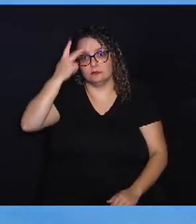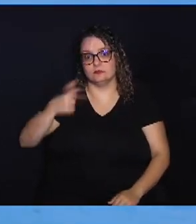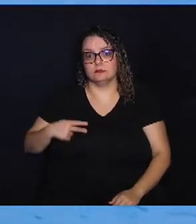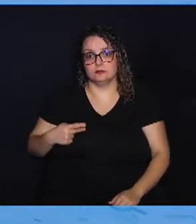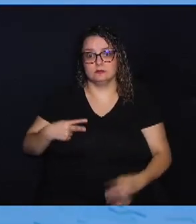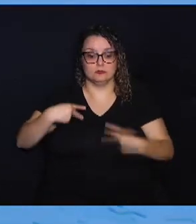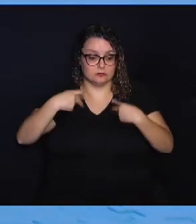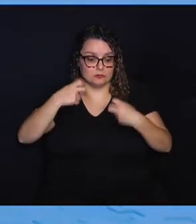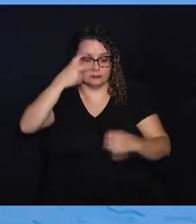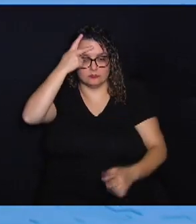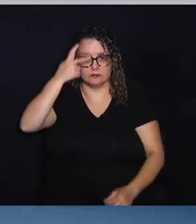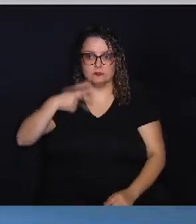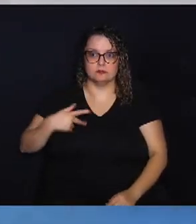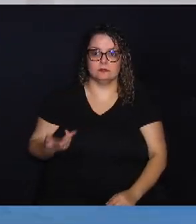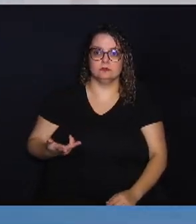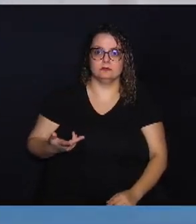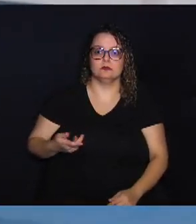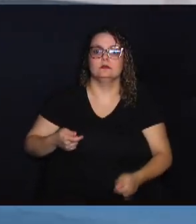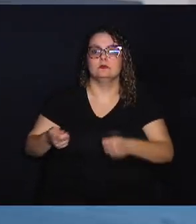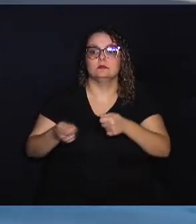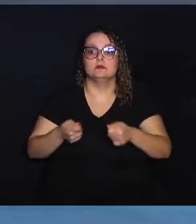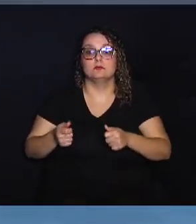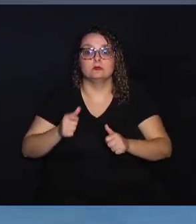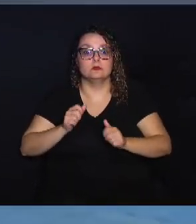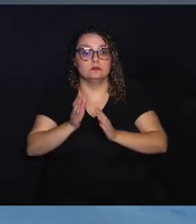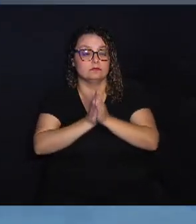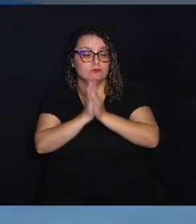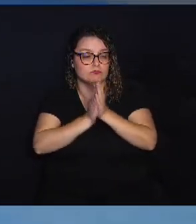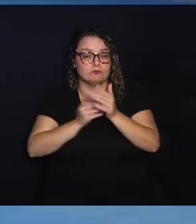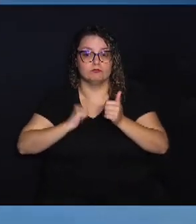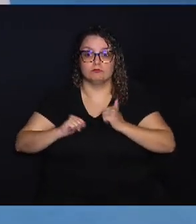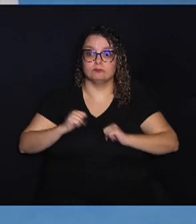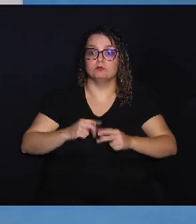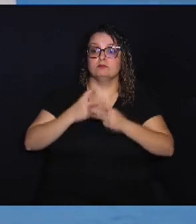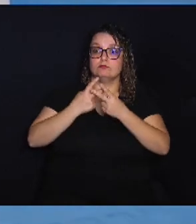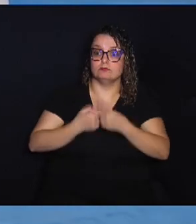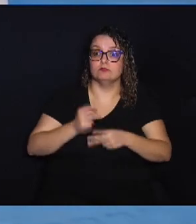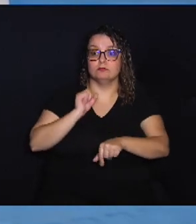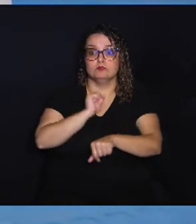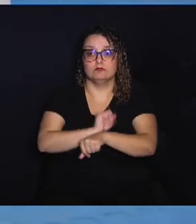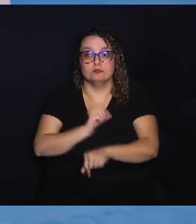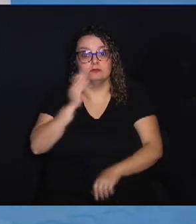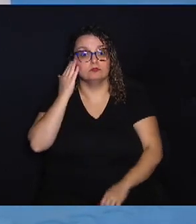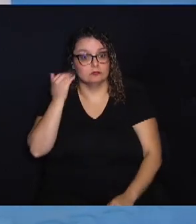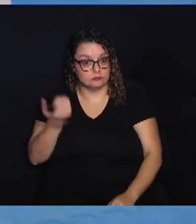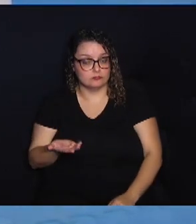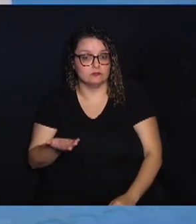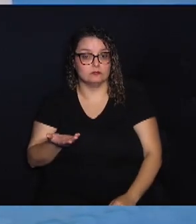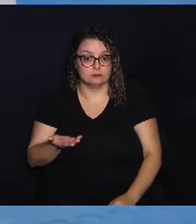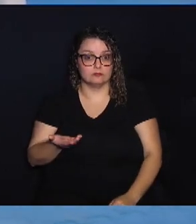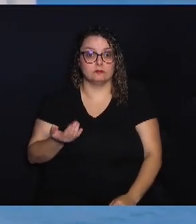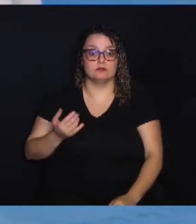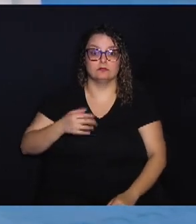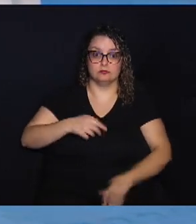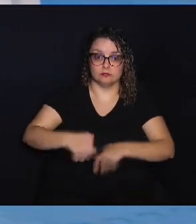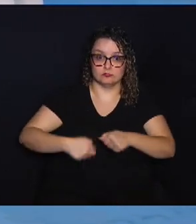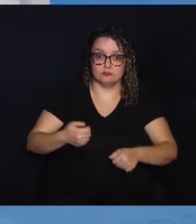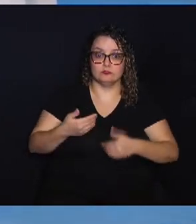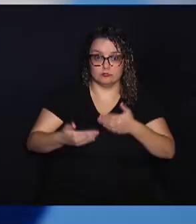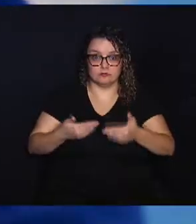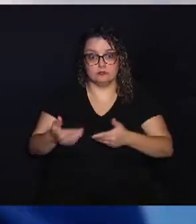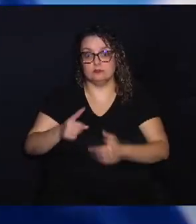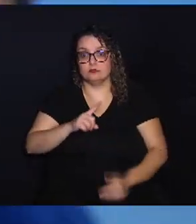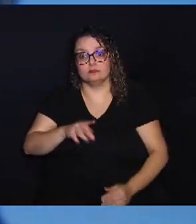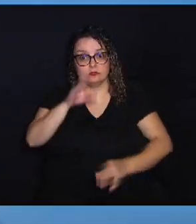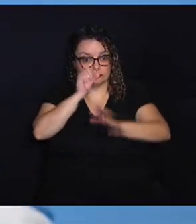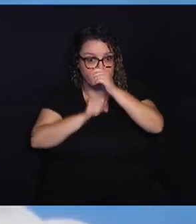autoconhecimento, controle da ansiedade, paciência, saber esperar, sabe? O judô é um processo, então você não aprende